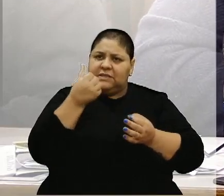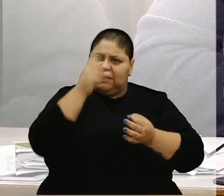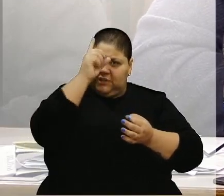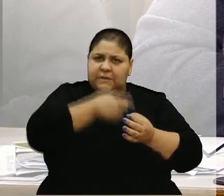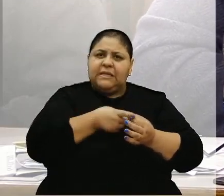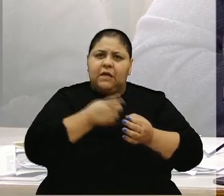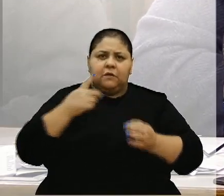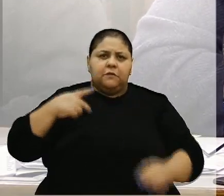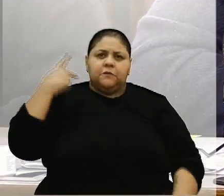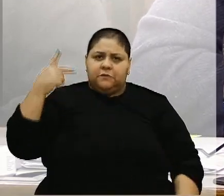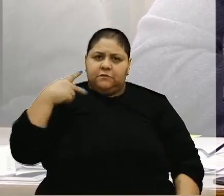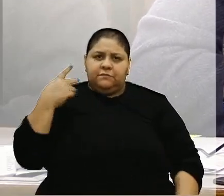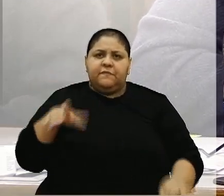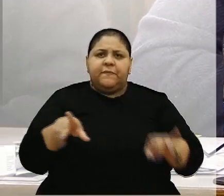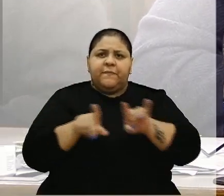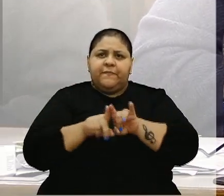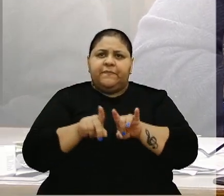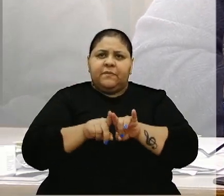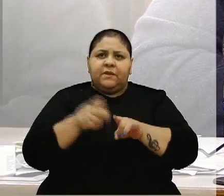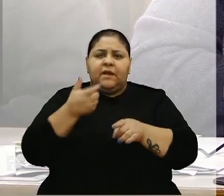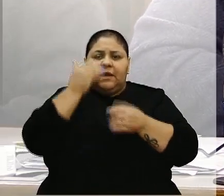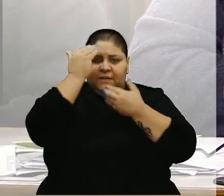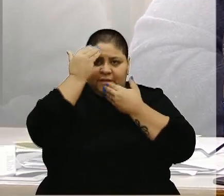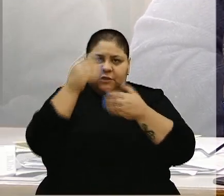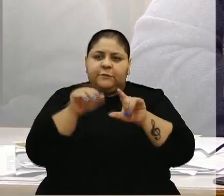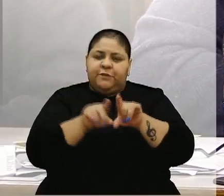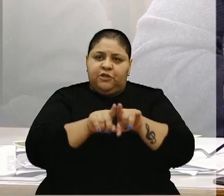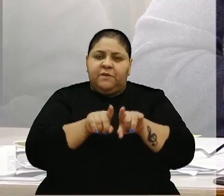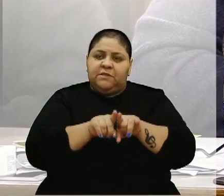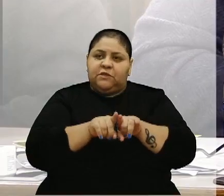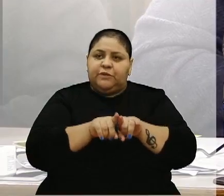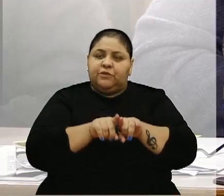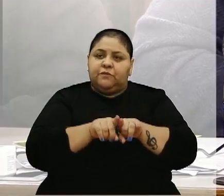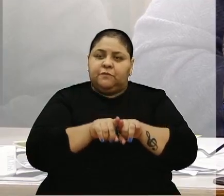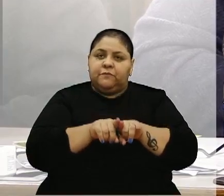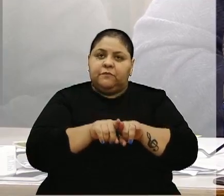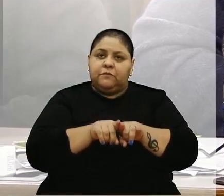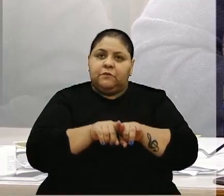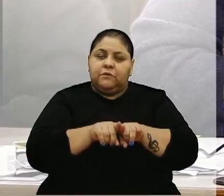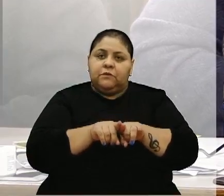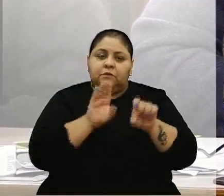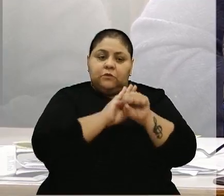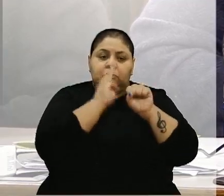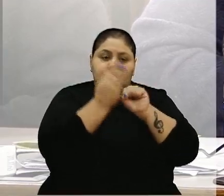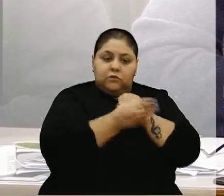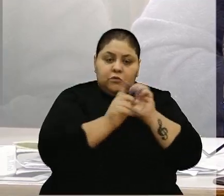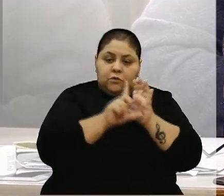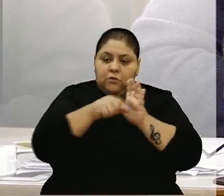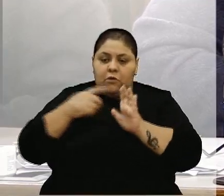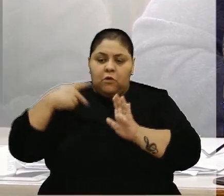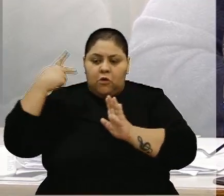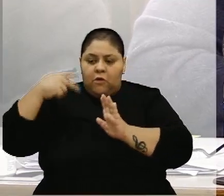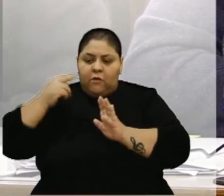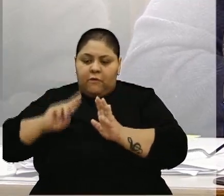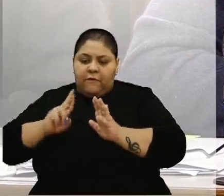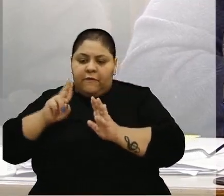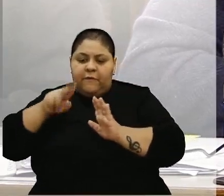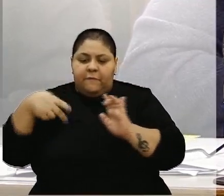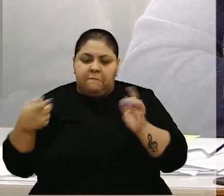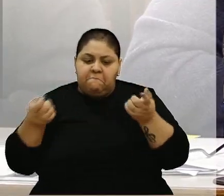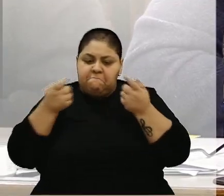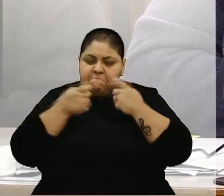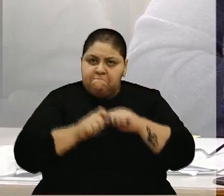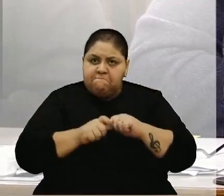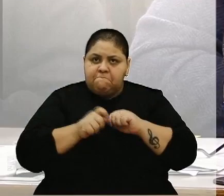vereador. Então, vereador, eu quero lhe agradecer, porque quando eu era presidente de bairro, depois vereador, sempre que eu precisei do senhor,